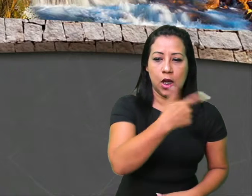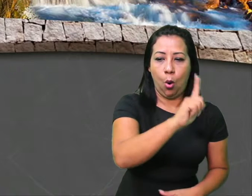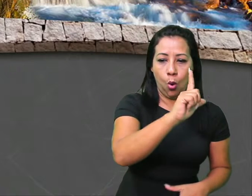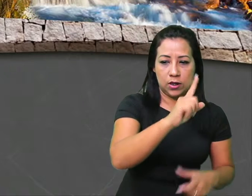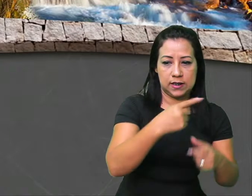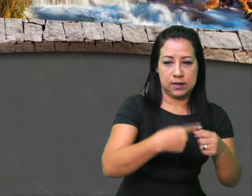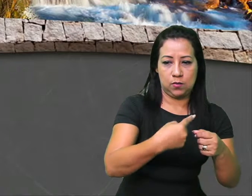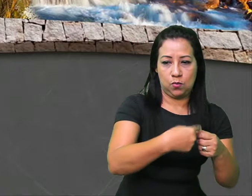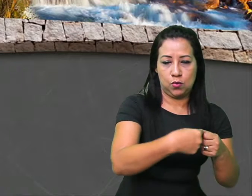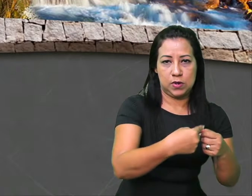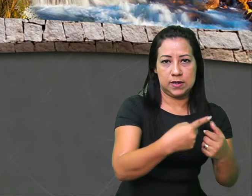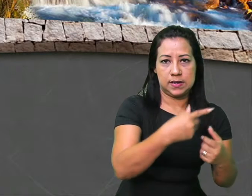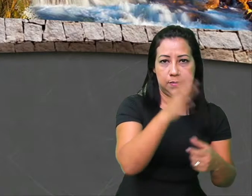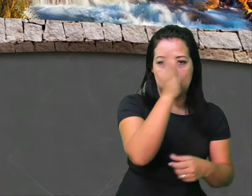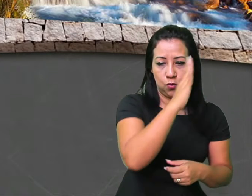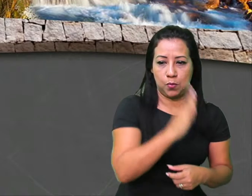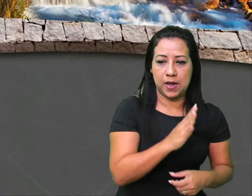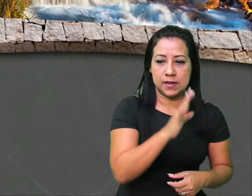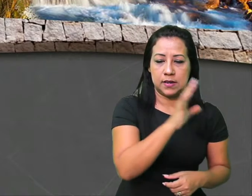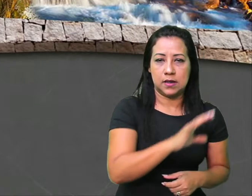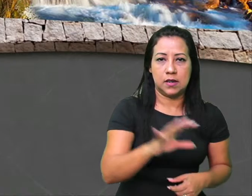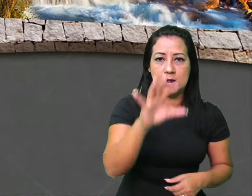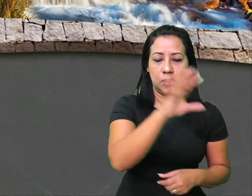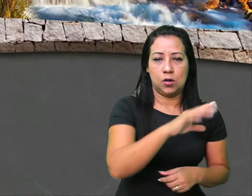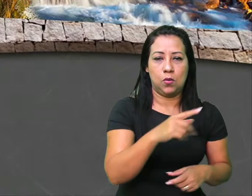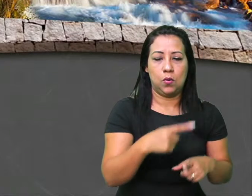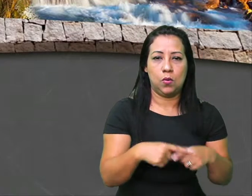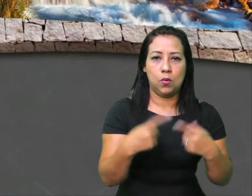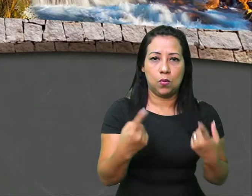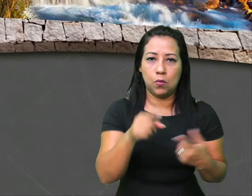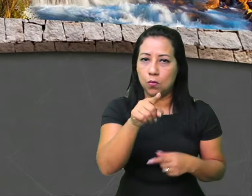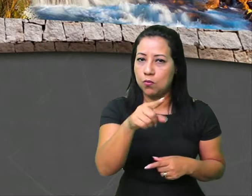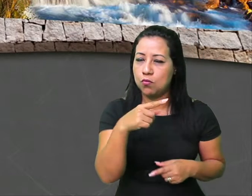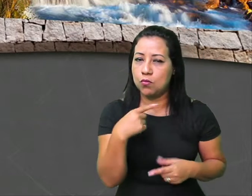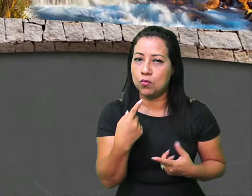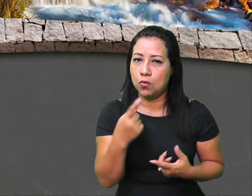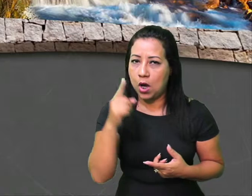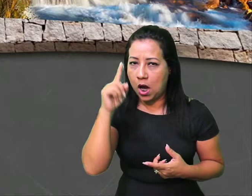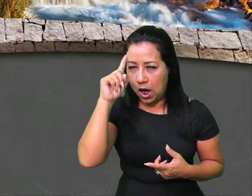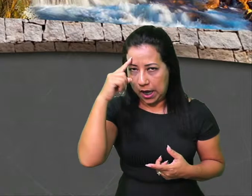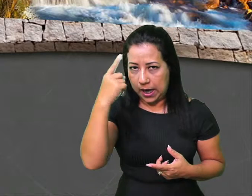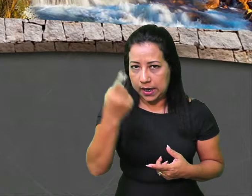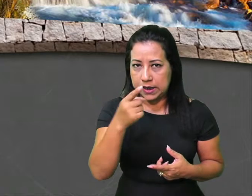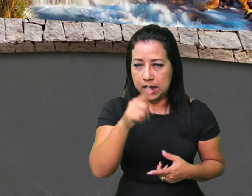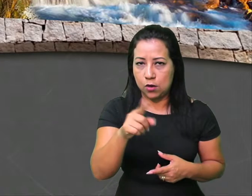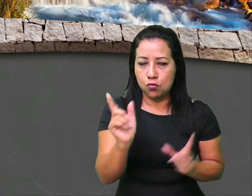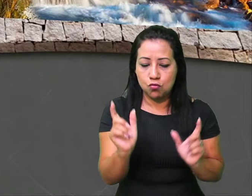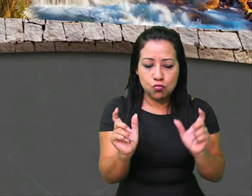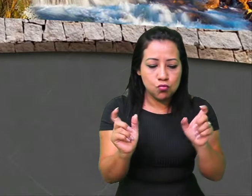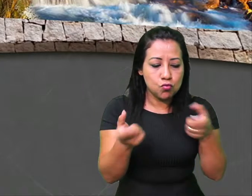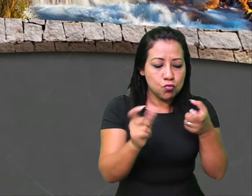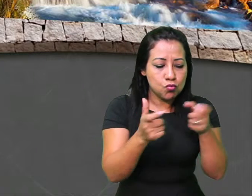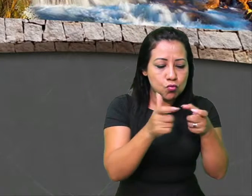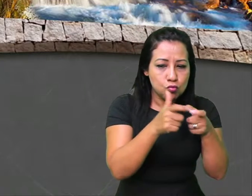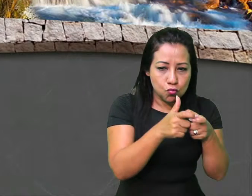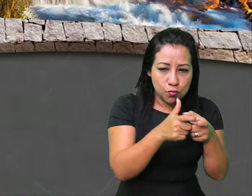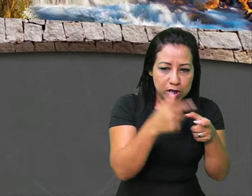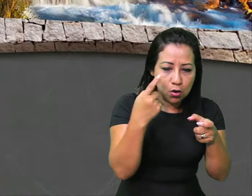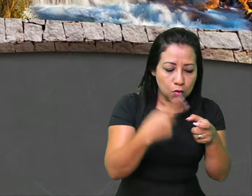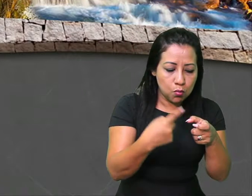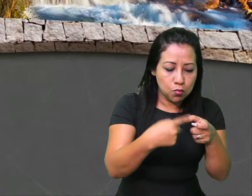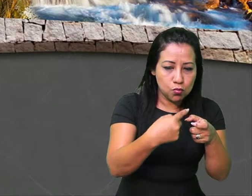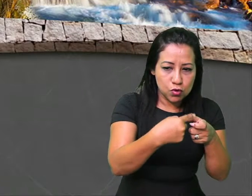o menor município do Brasil com o menor número de eleitores está no estado de São Paulo, que é o estado mais rico do